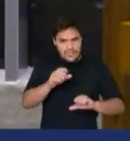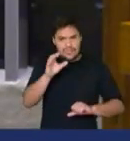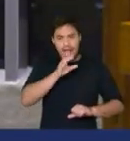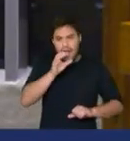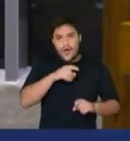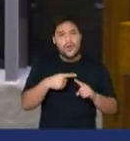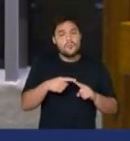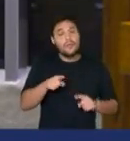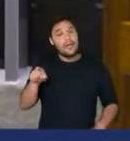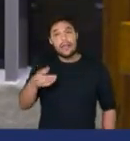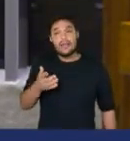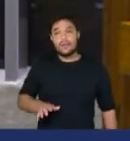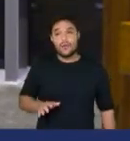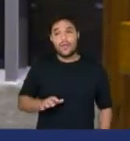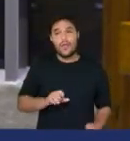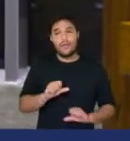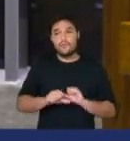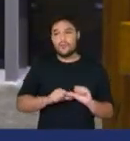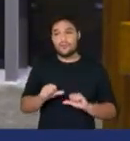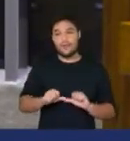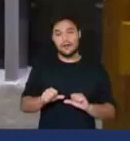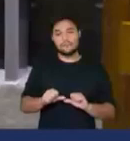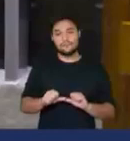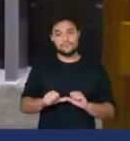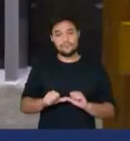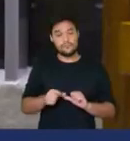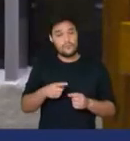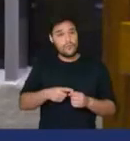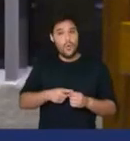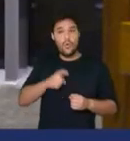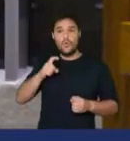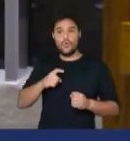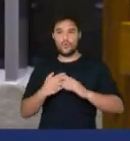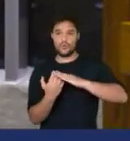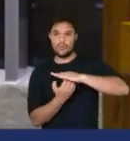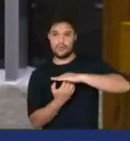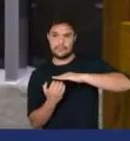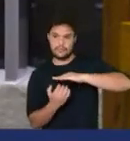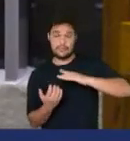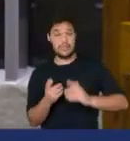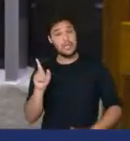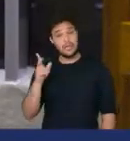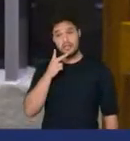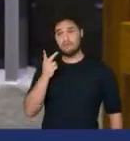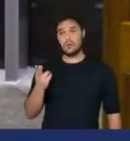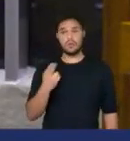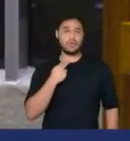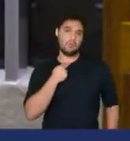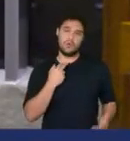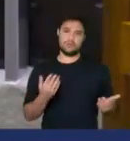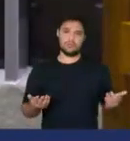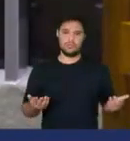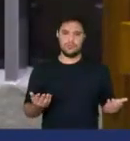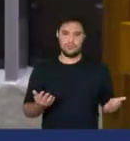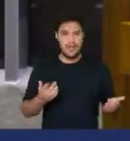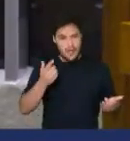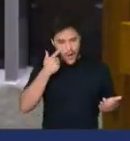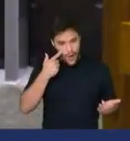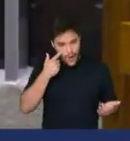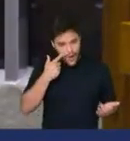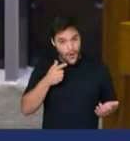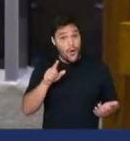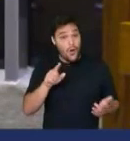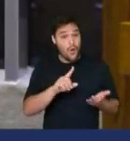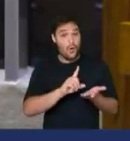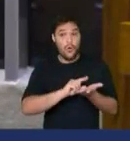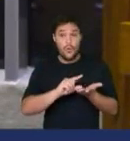caixa porque não quer mudar o lucro das empresas. E diz que não pode fazer. Mas olha só